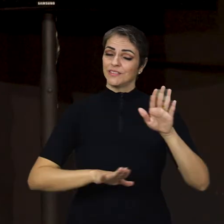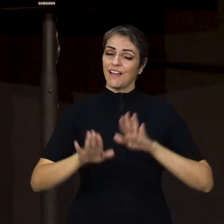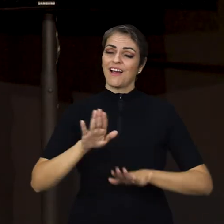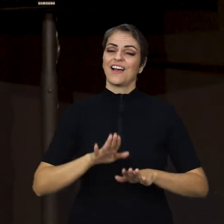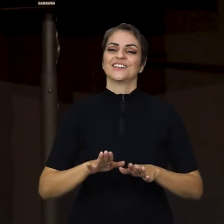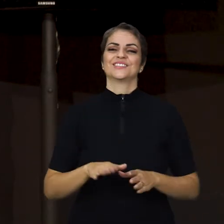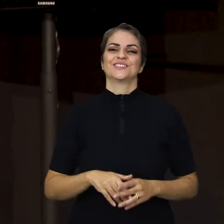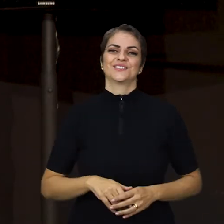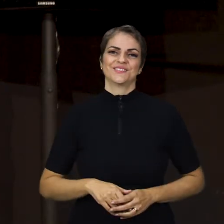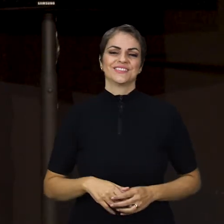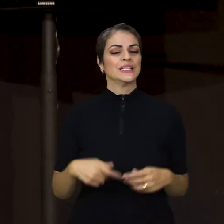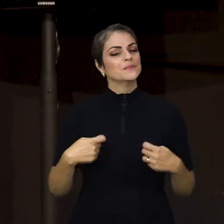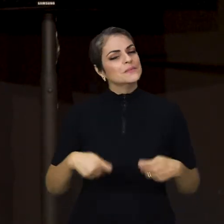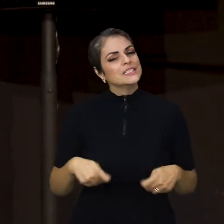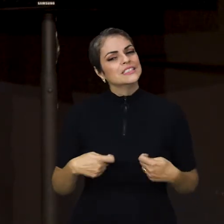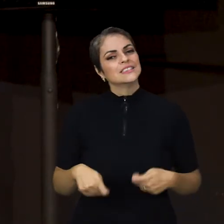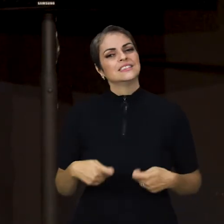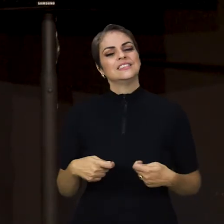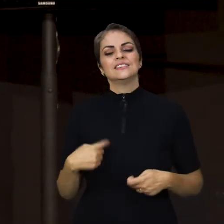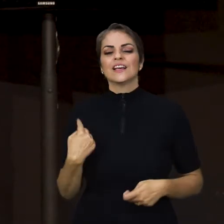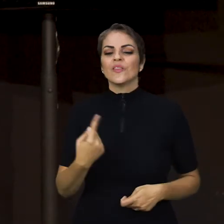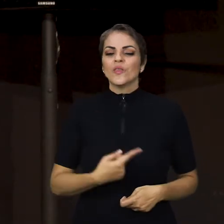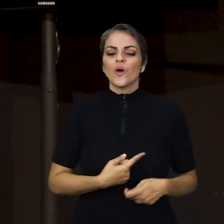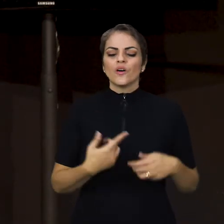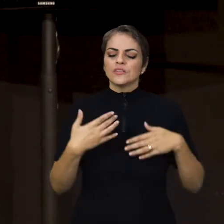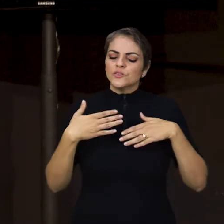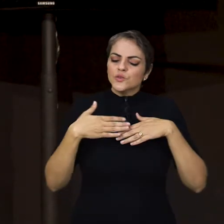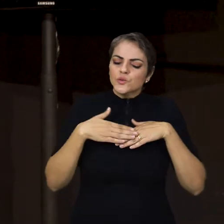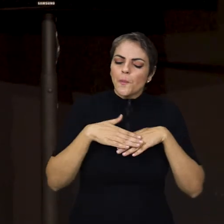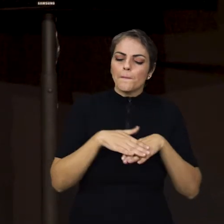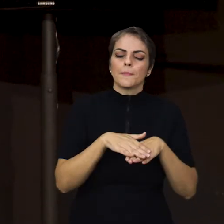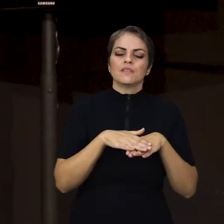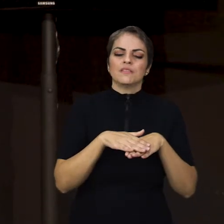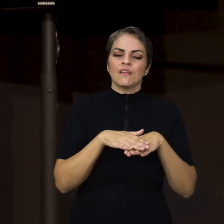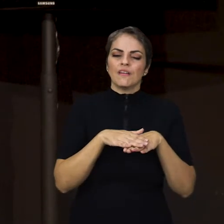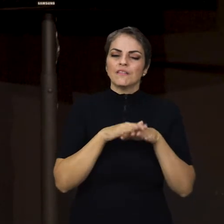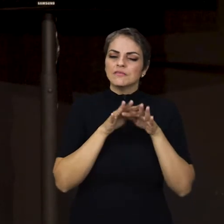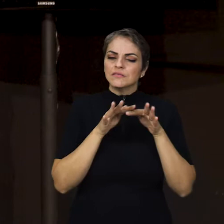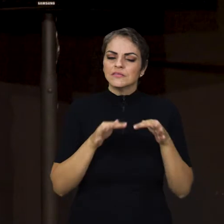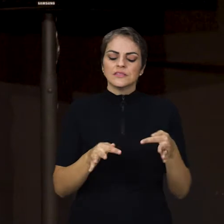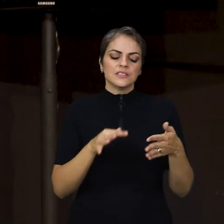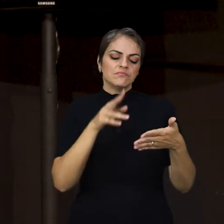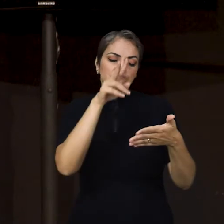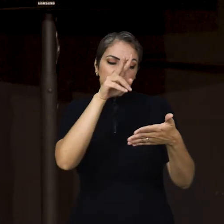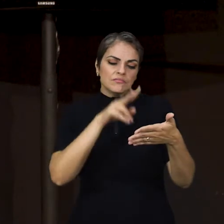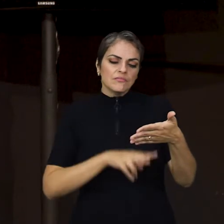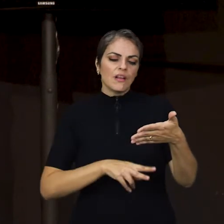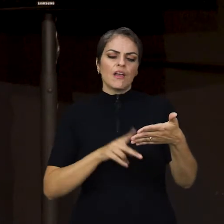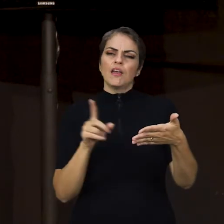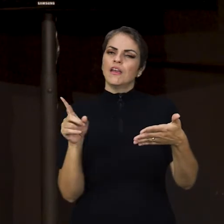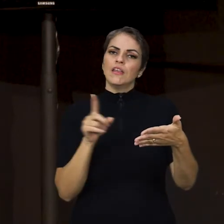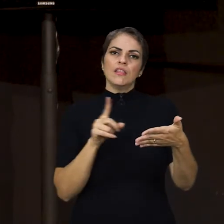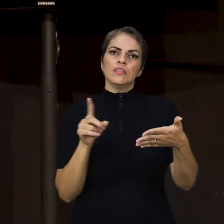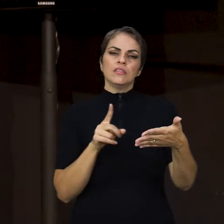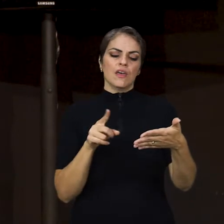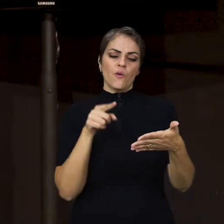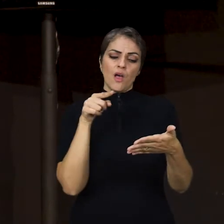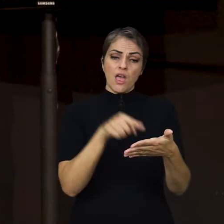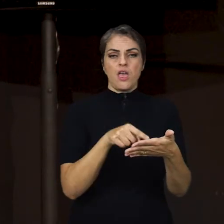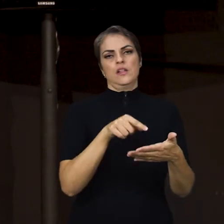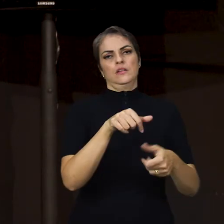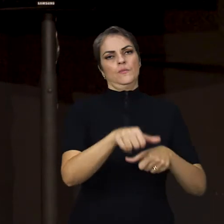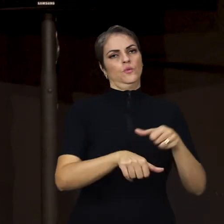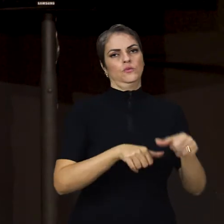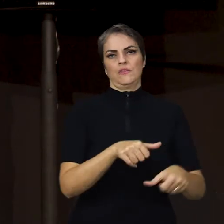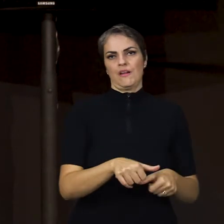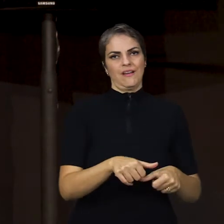melhor maneira possível se submeter ao texto e não fazer com que o texto se submeta a nós,